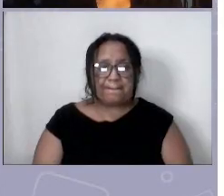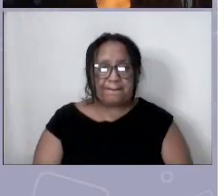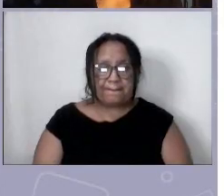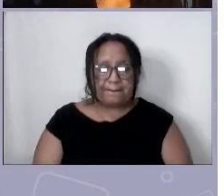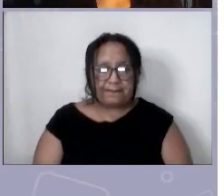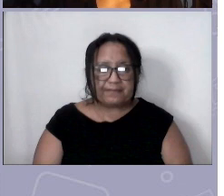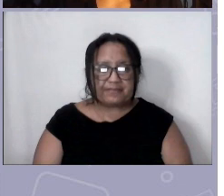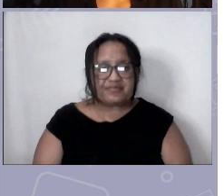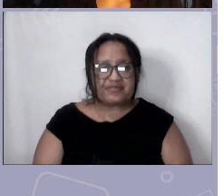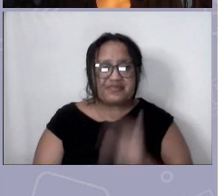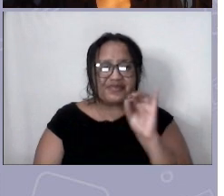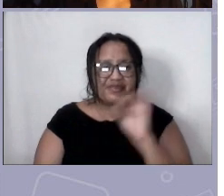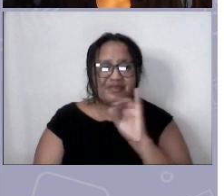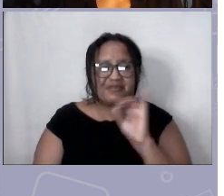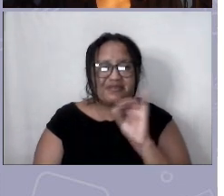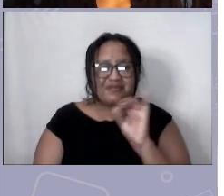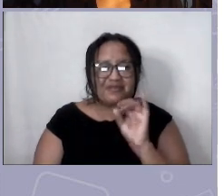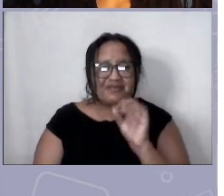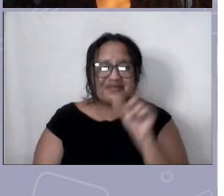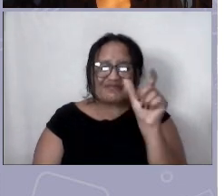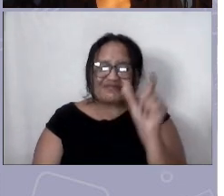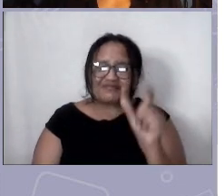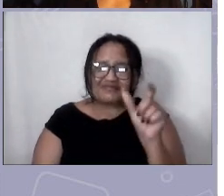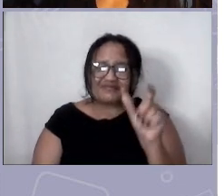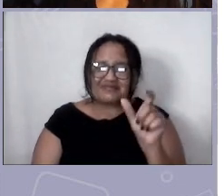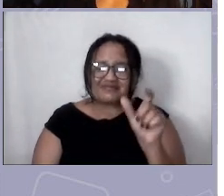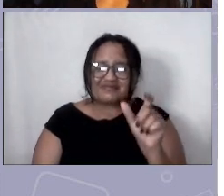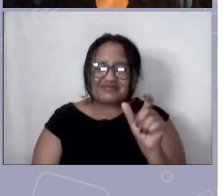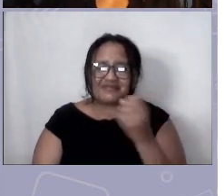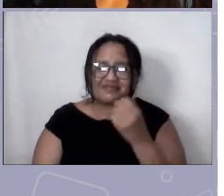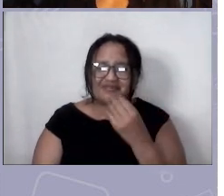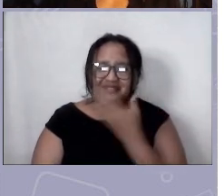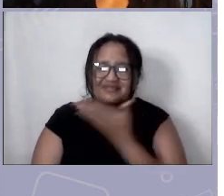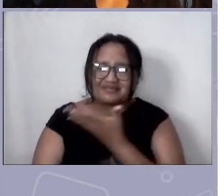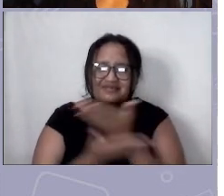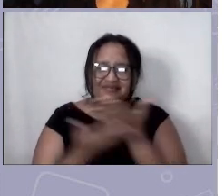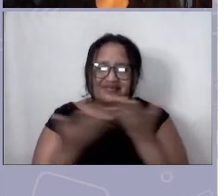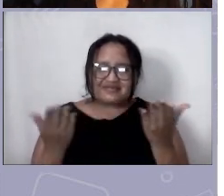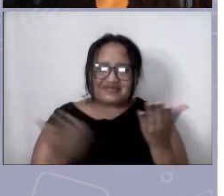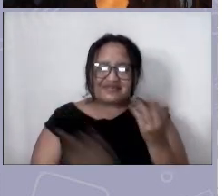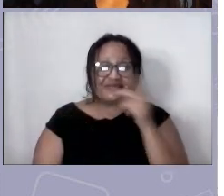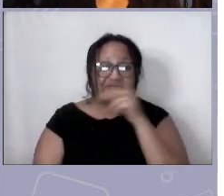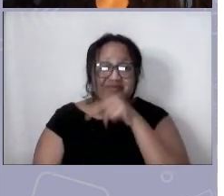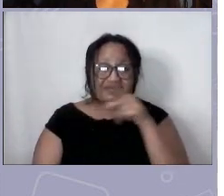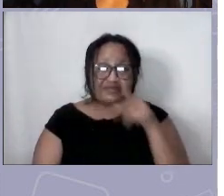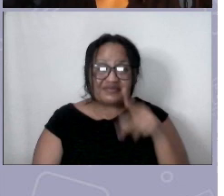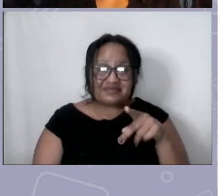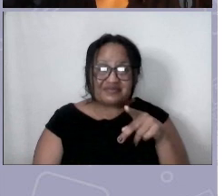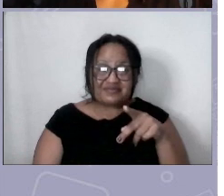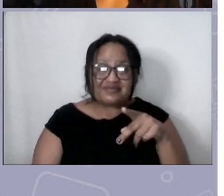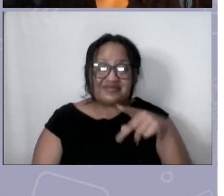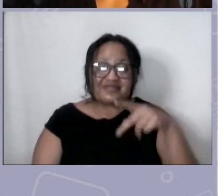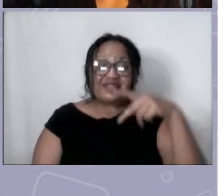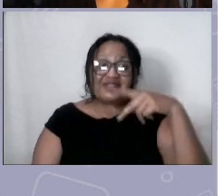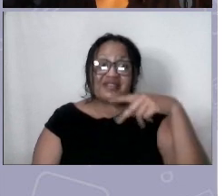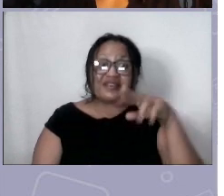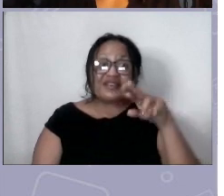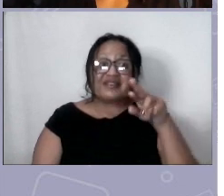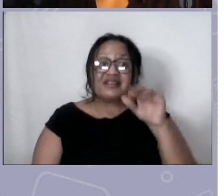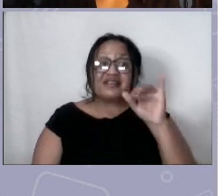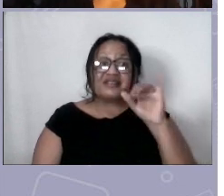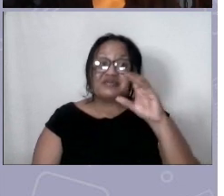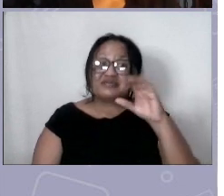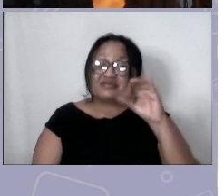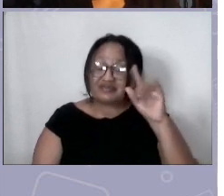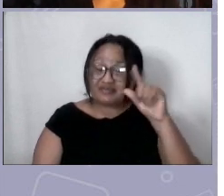Olá pessoal tudo bem com vocês então sou a professora Priscila Moura de Biologia e tô aqui hoje pra gente resolver